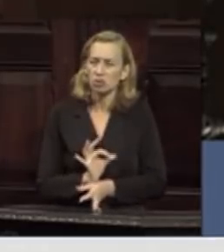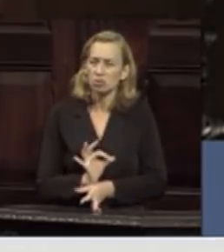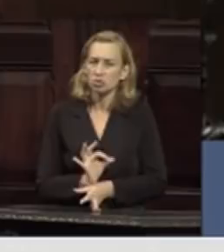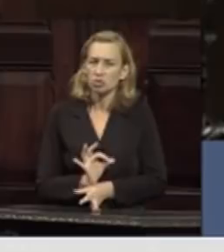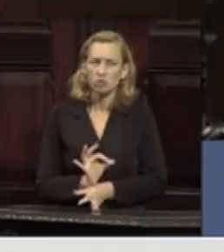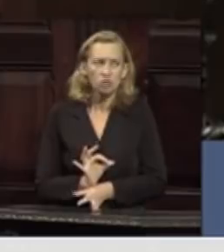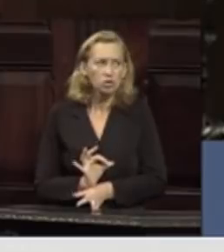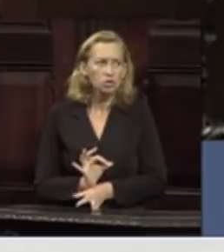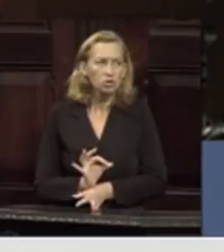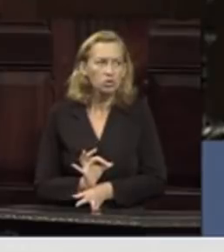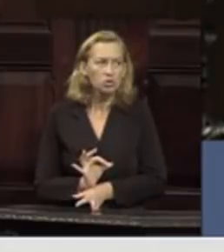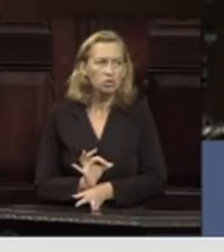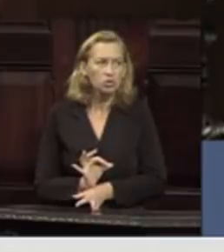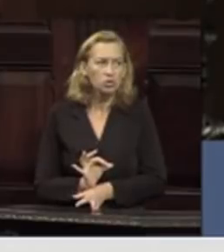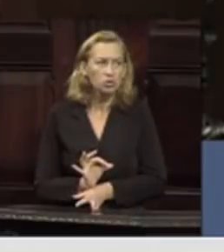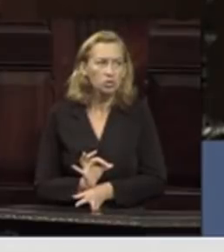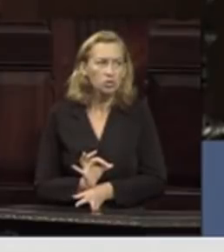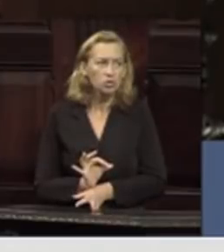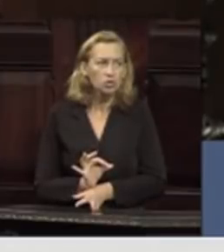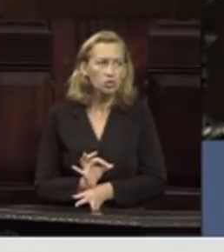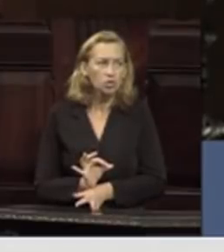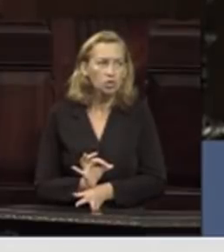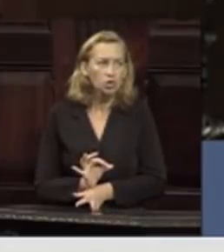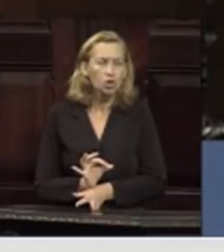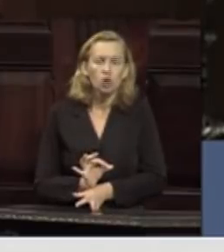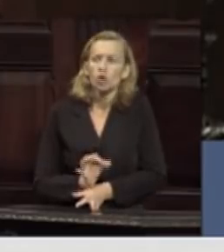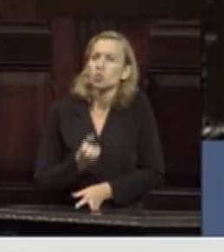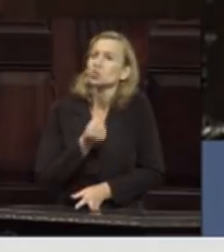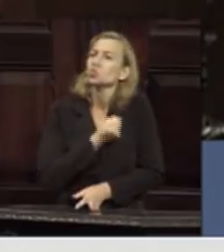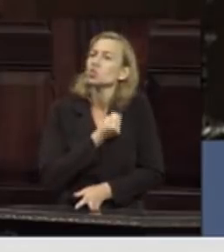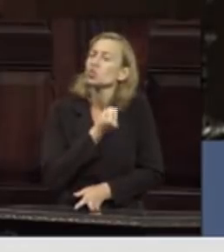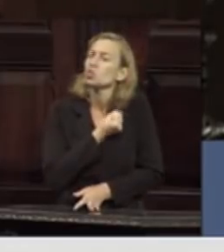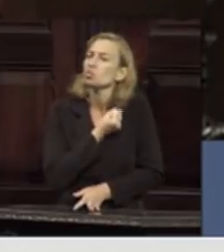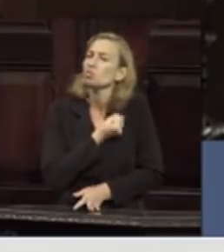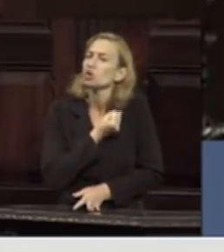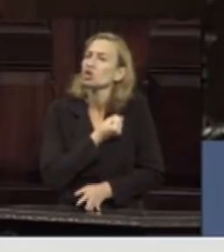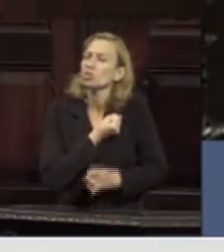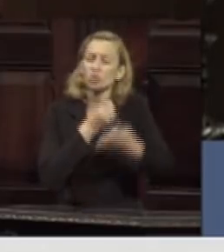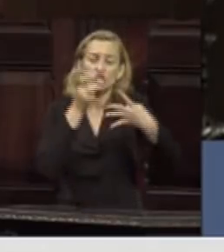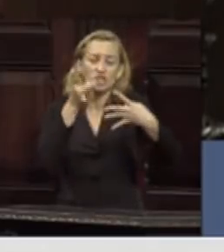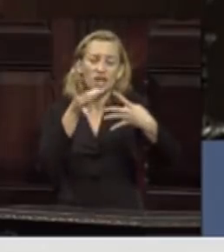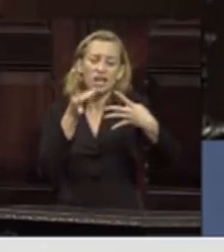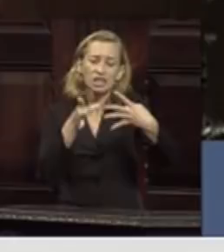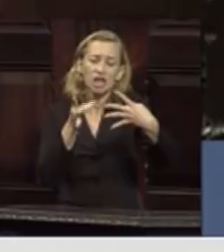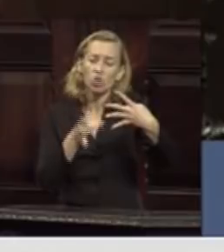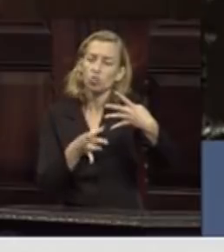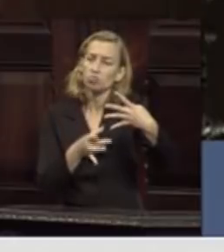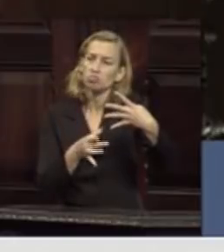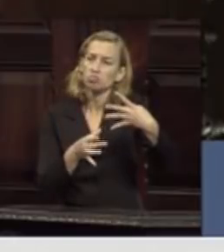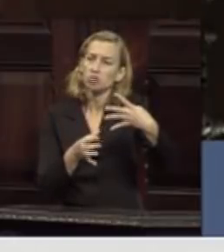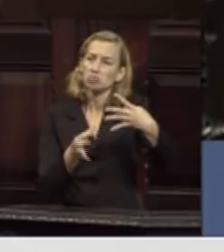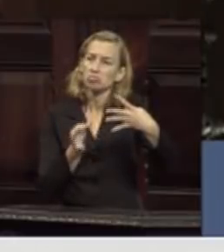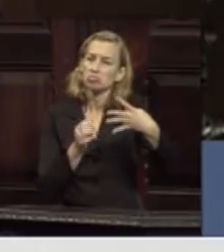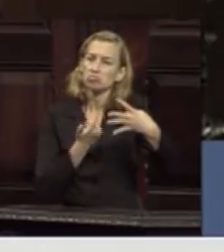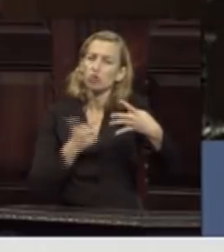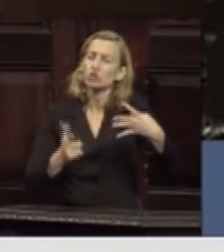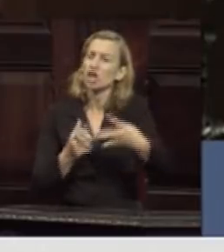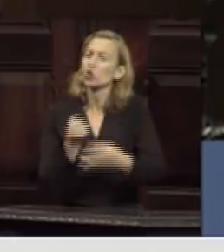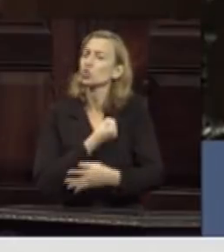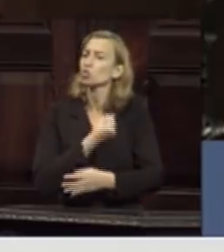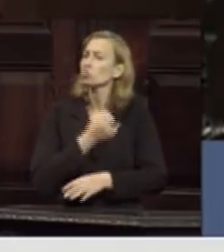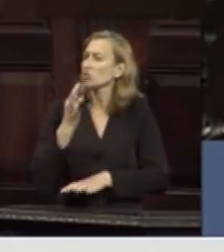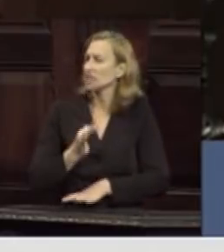desses, tanto da evasão, da sonegação, não se tem como mensurar.